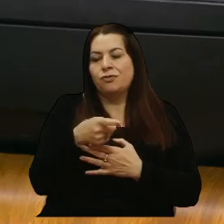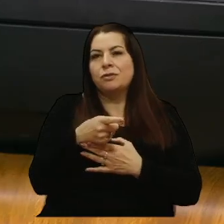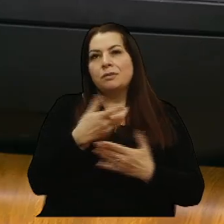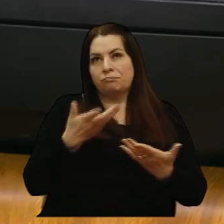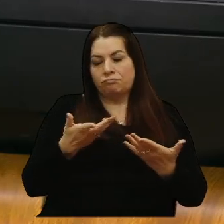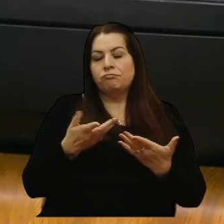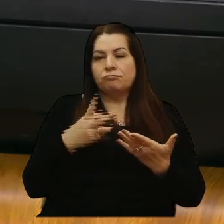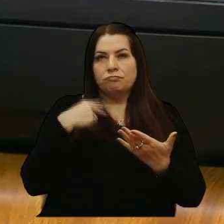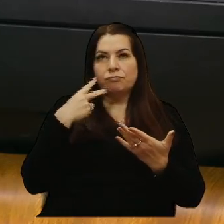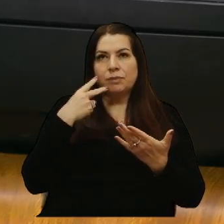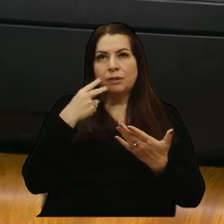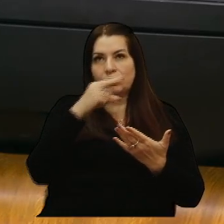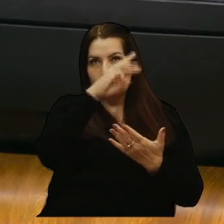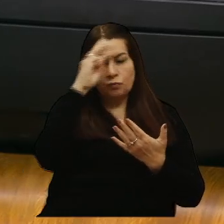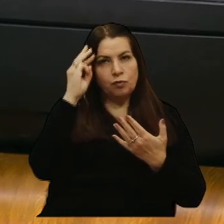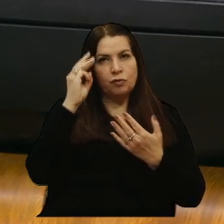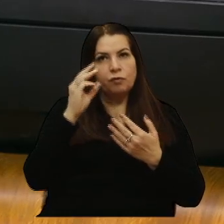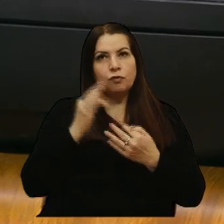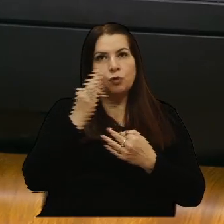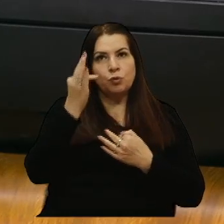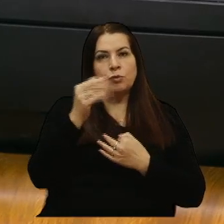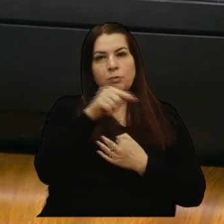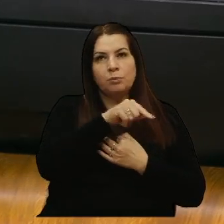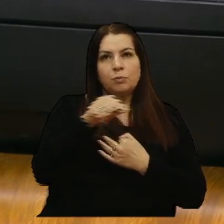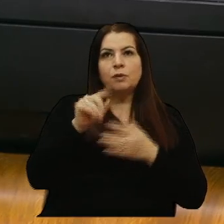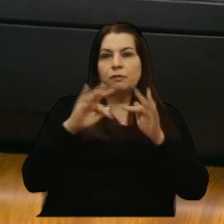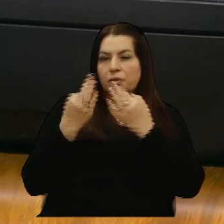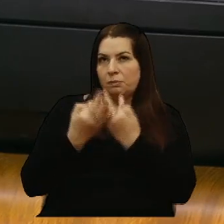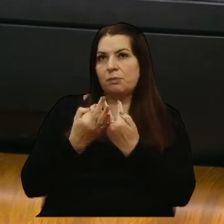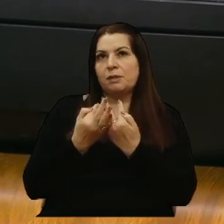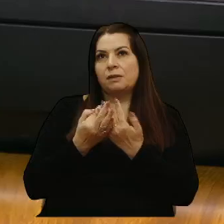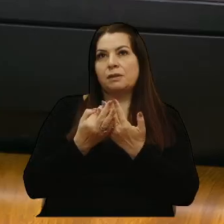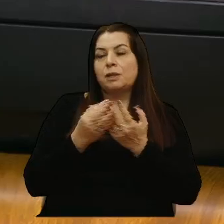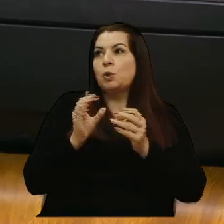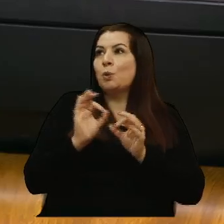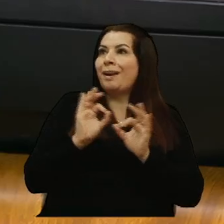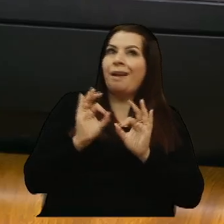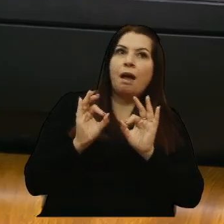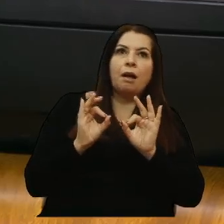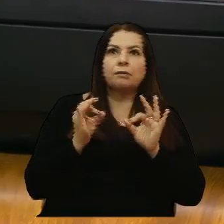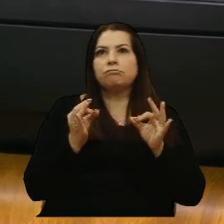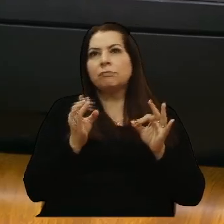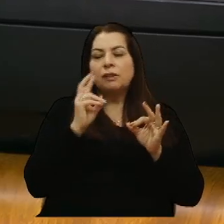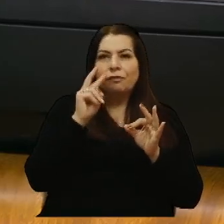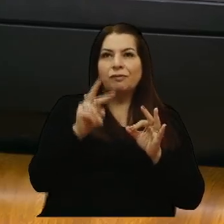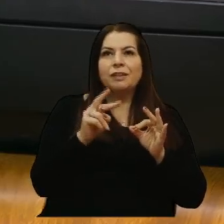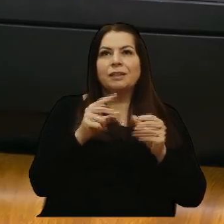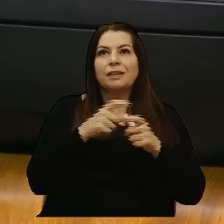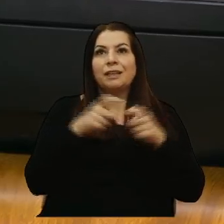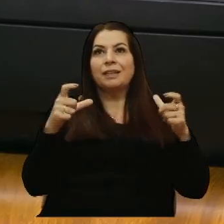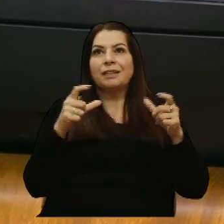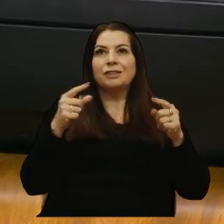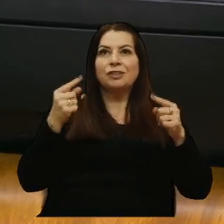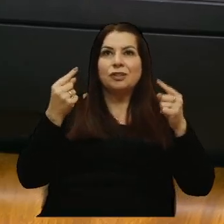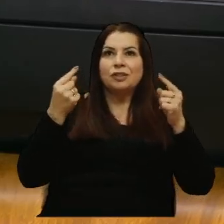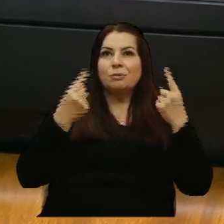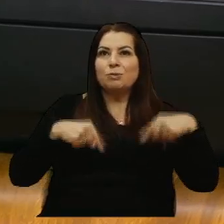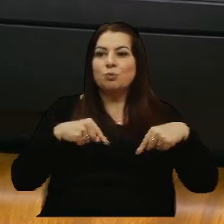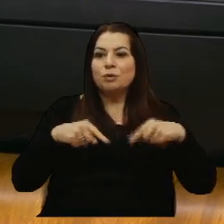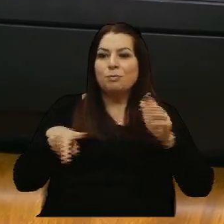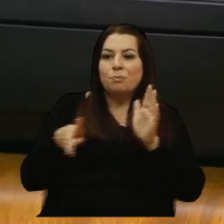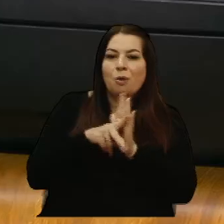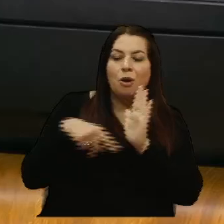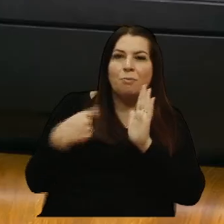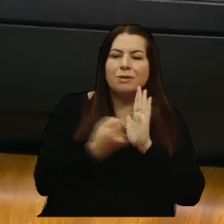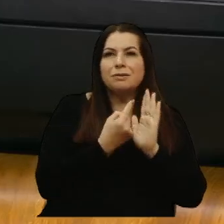vereador Juliano, um futuro melhor para si, um futuro melhor para sua família. E do nada, a gente verifica grandes disputas acerca da propriedade,